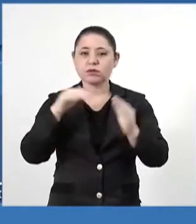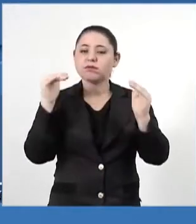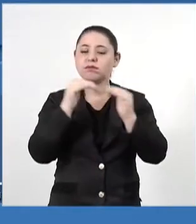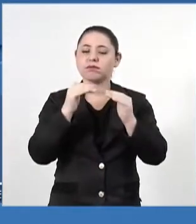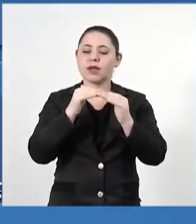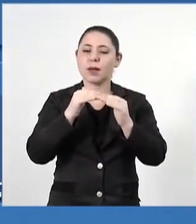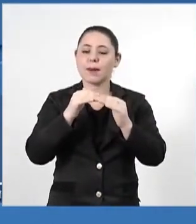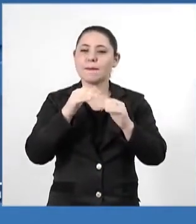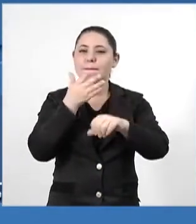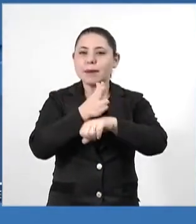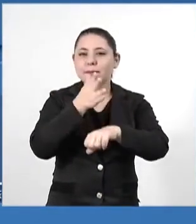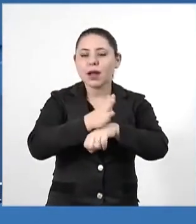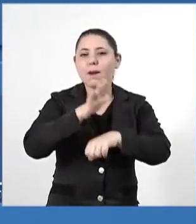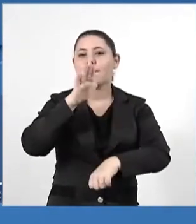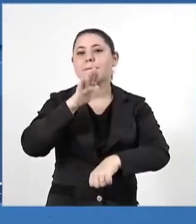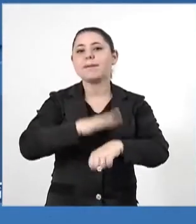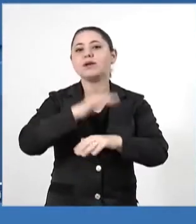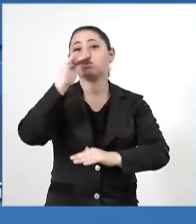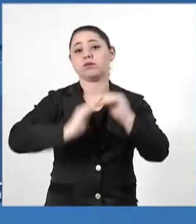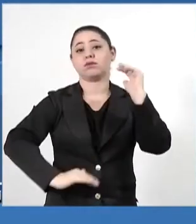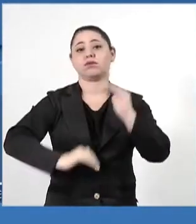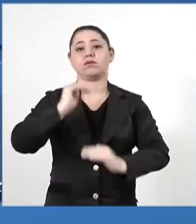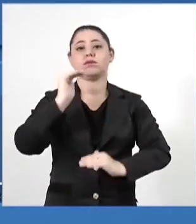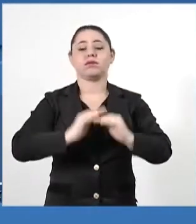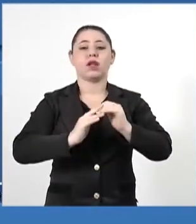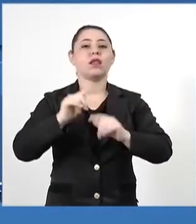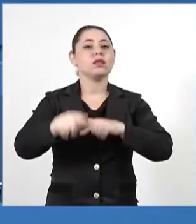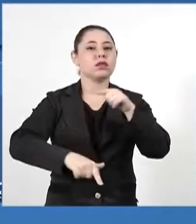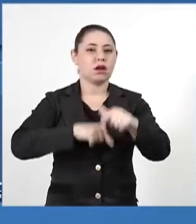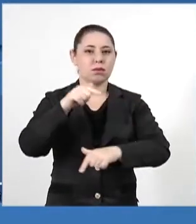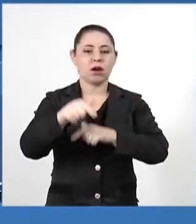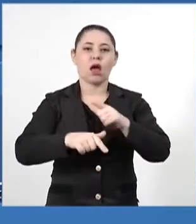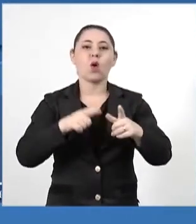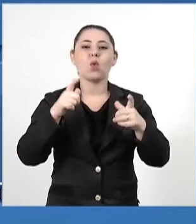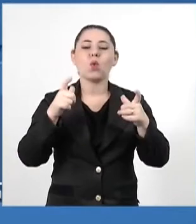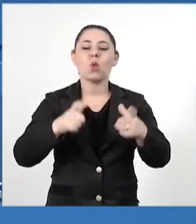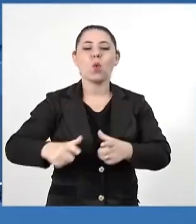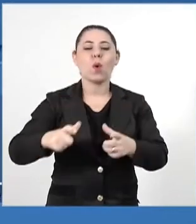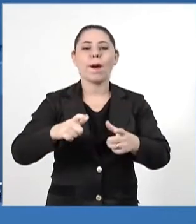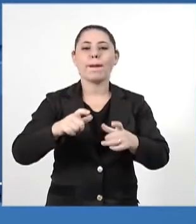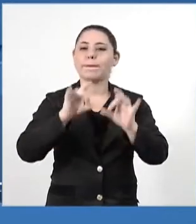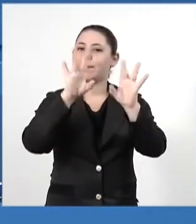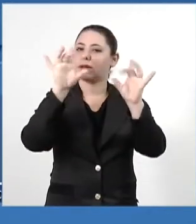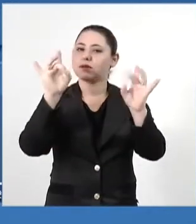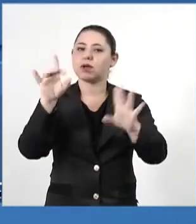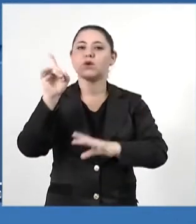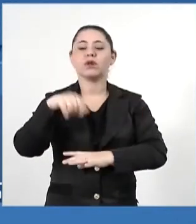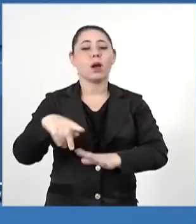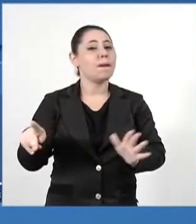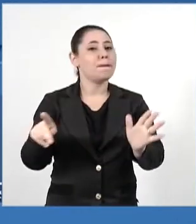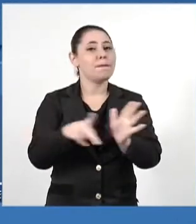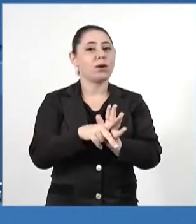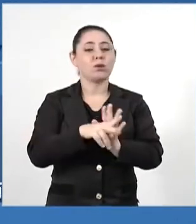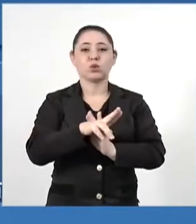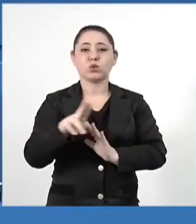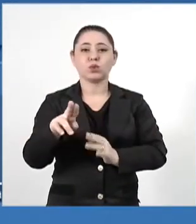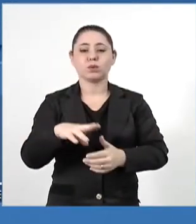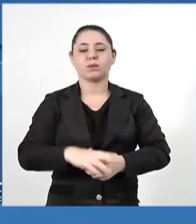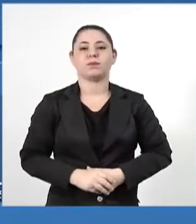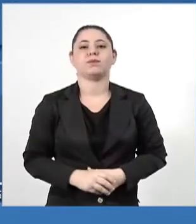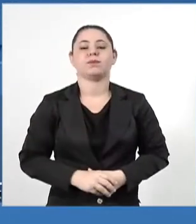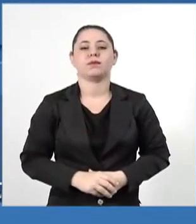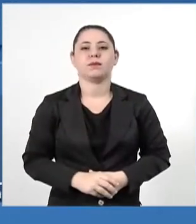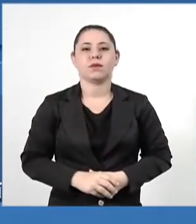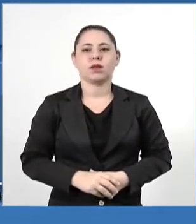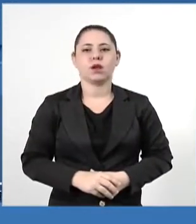preparemos cada vez mais este profissional para atuar numa área tão importante e tão especial como é seu próprio nome. E a